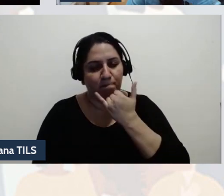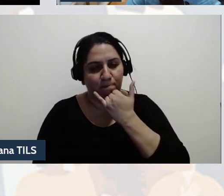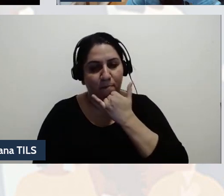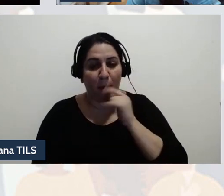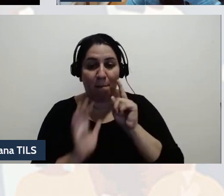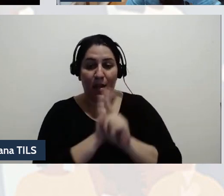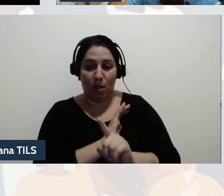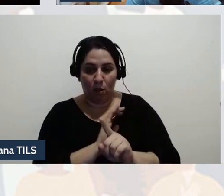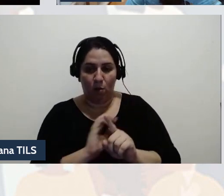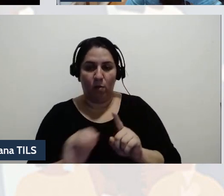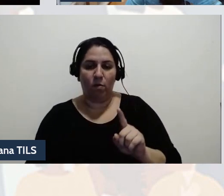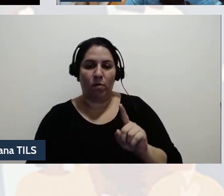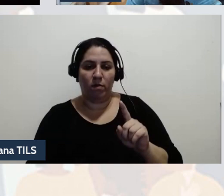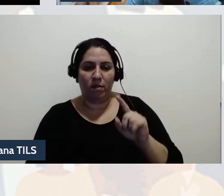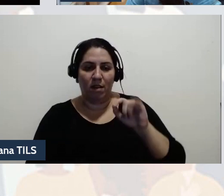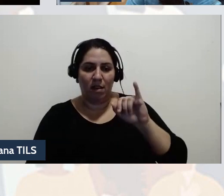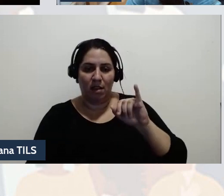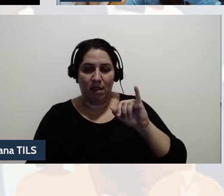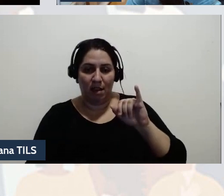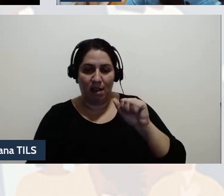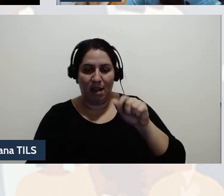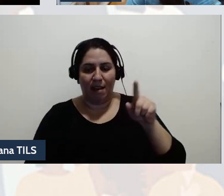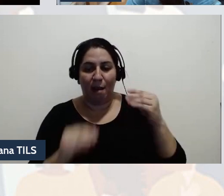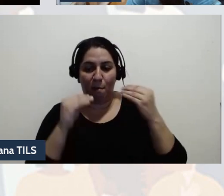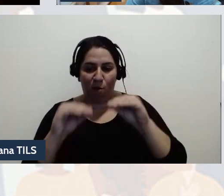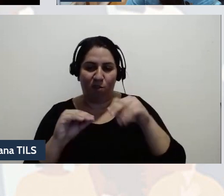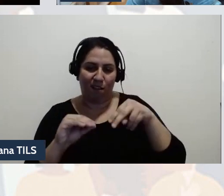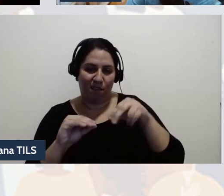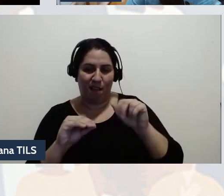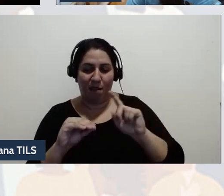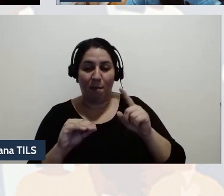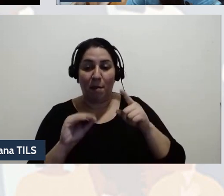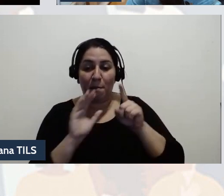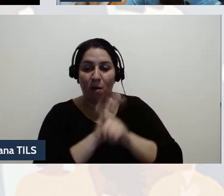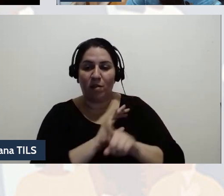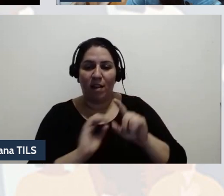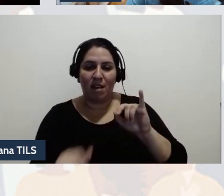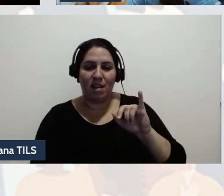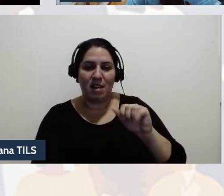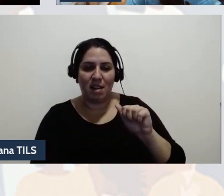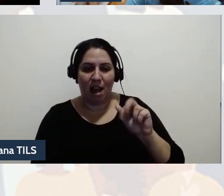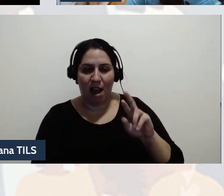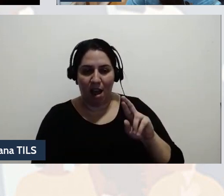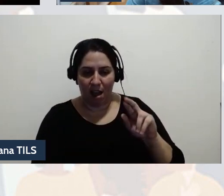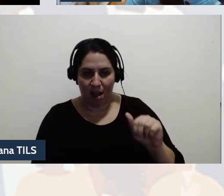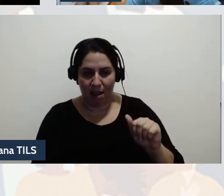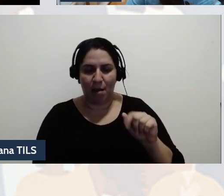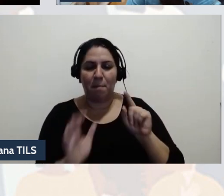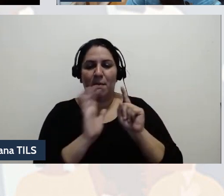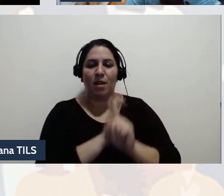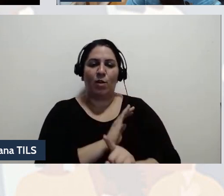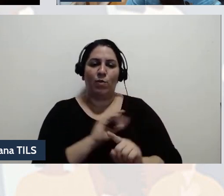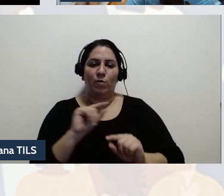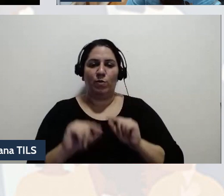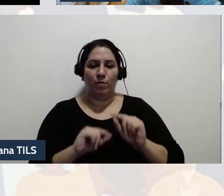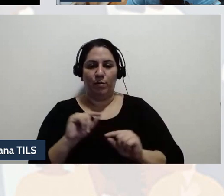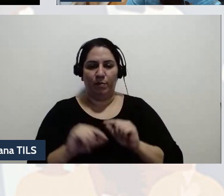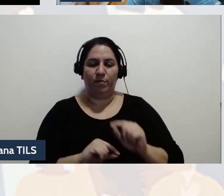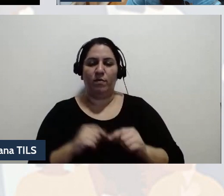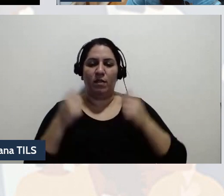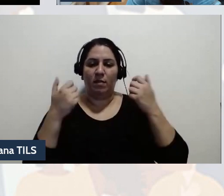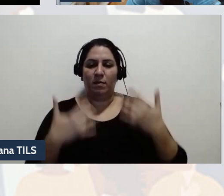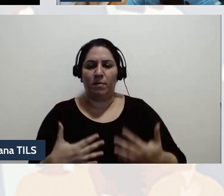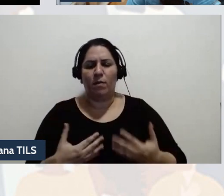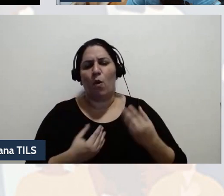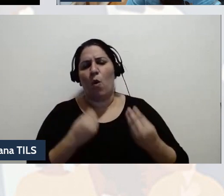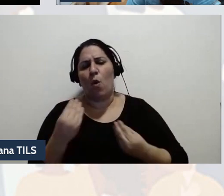da Yara, quem colocou aqui no chat foi a Natália. A pergunta da Yara Nascimento, ela coloca como